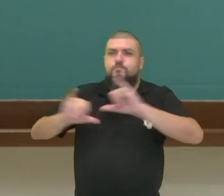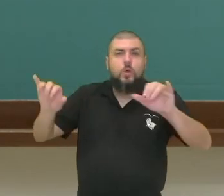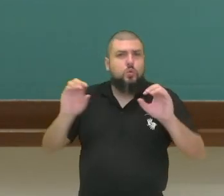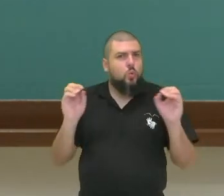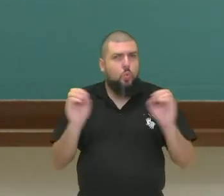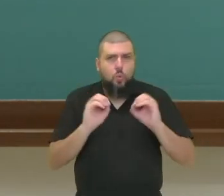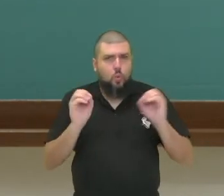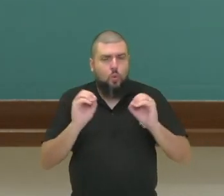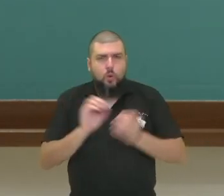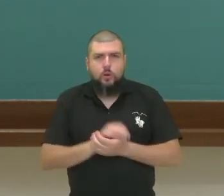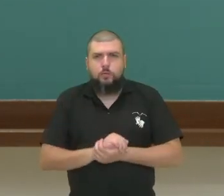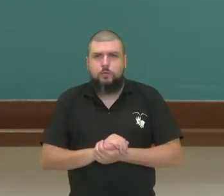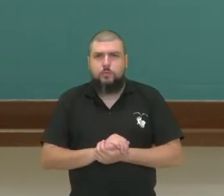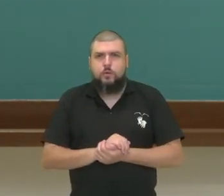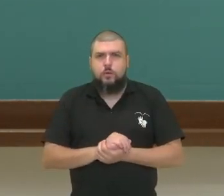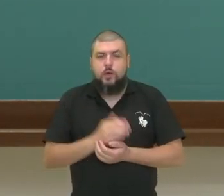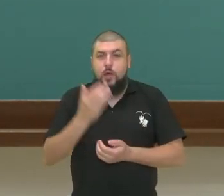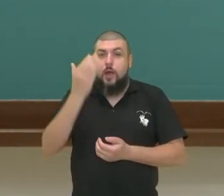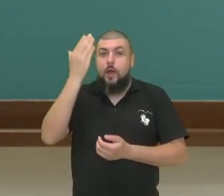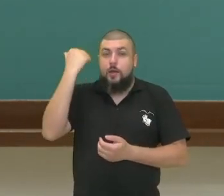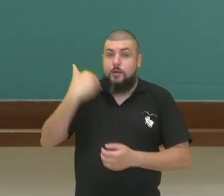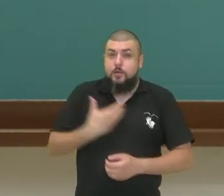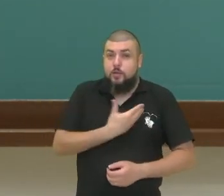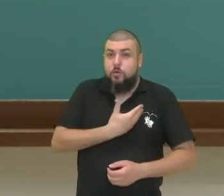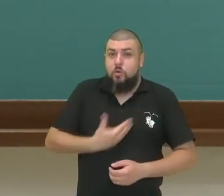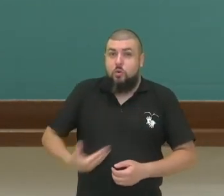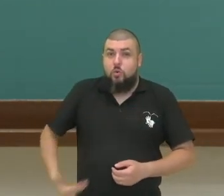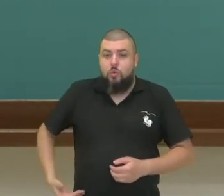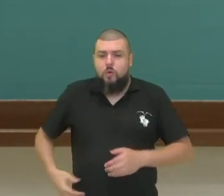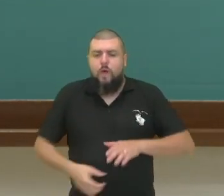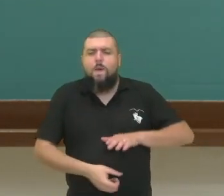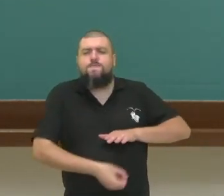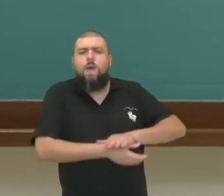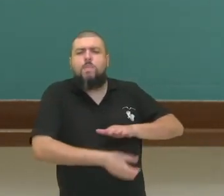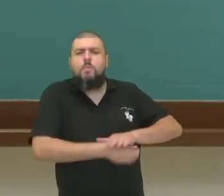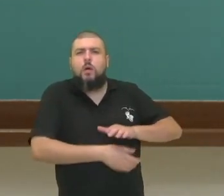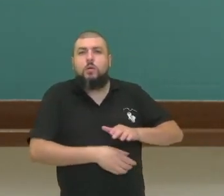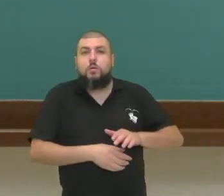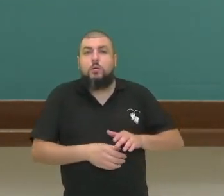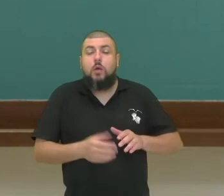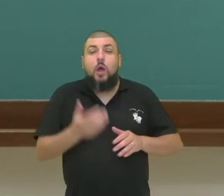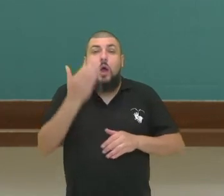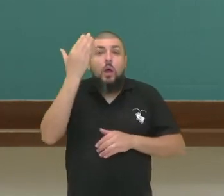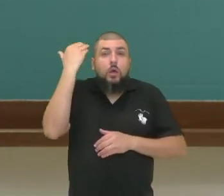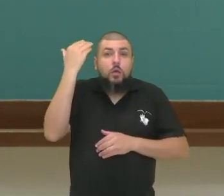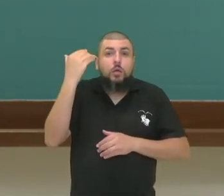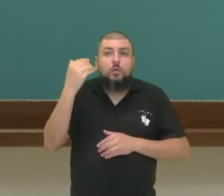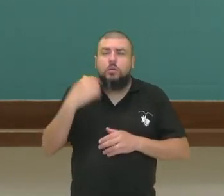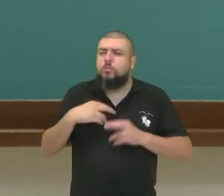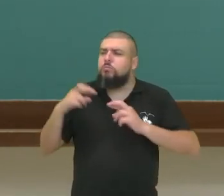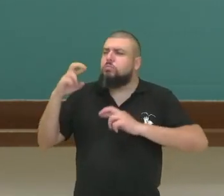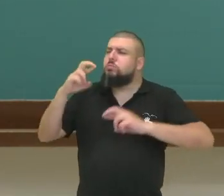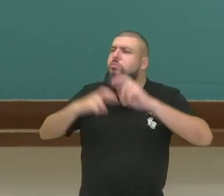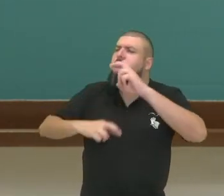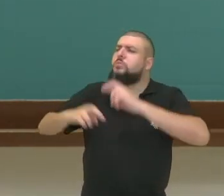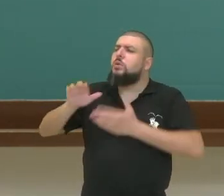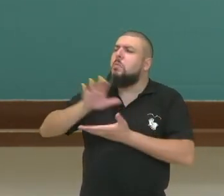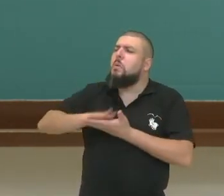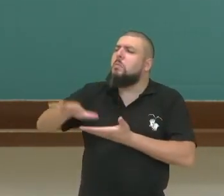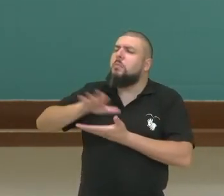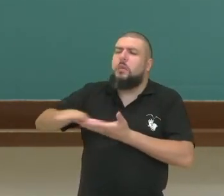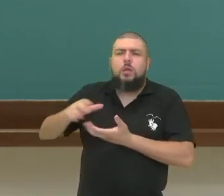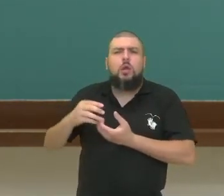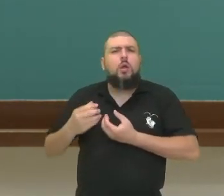regime autoritário, não havia essa transparência de você poder verificar os gastos públicos, para onde foram, quais